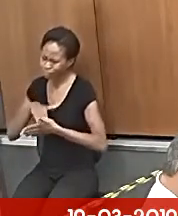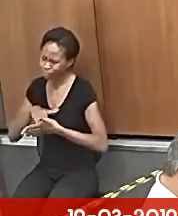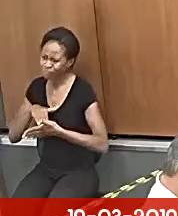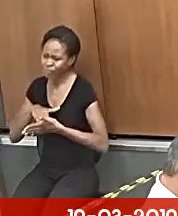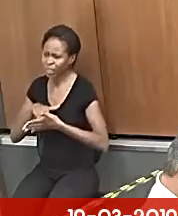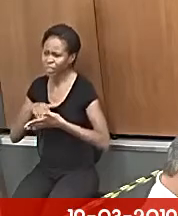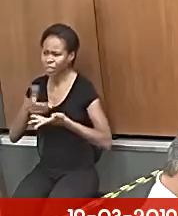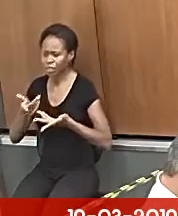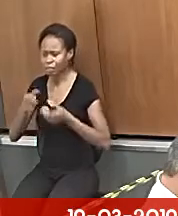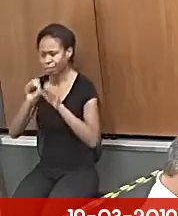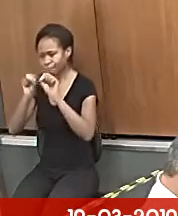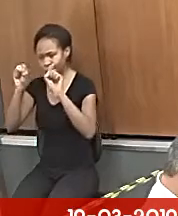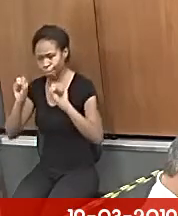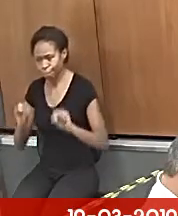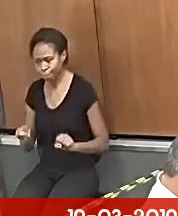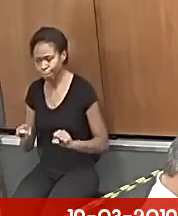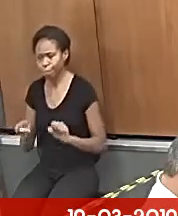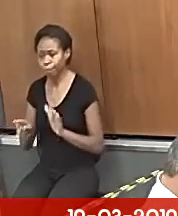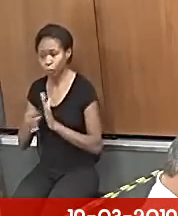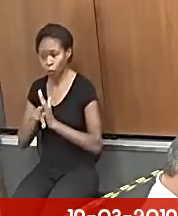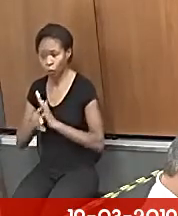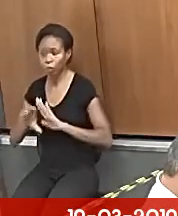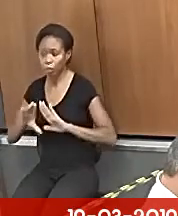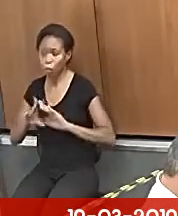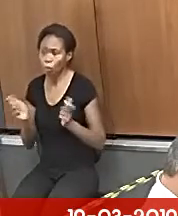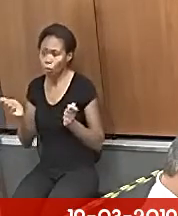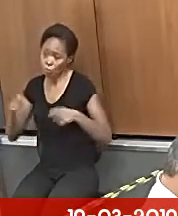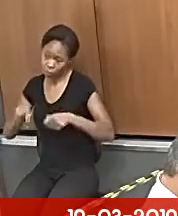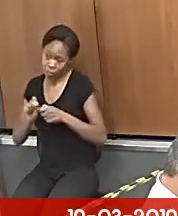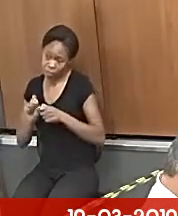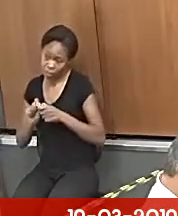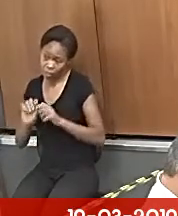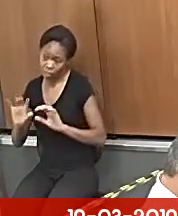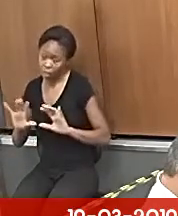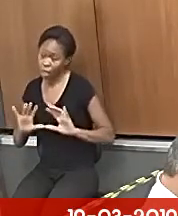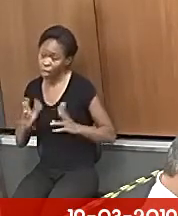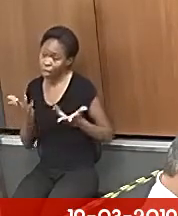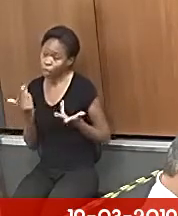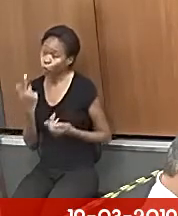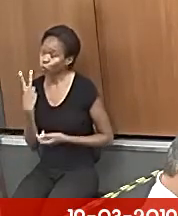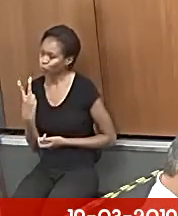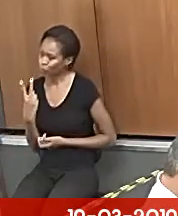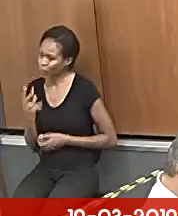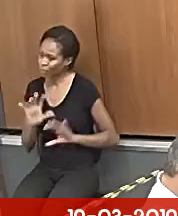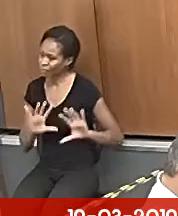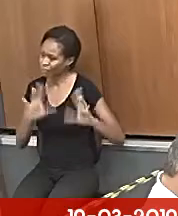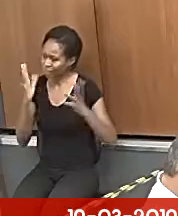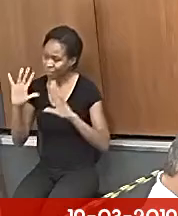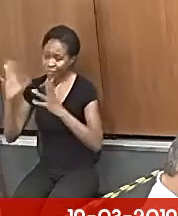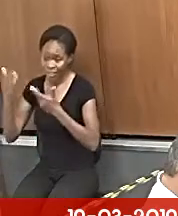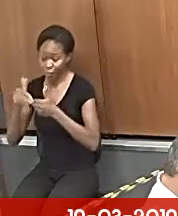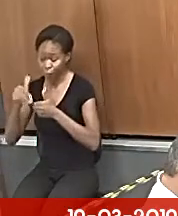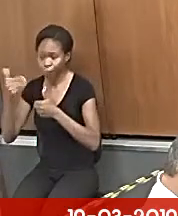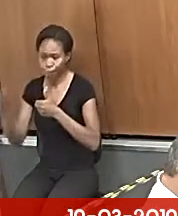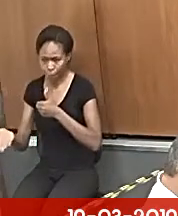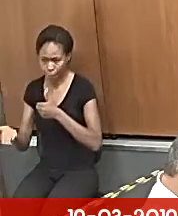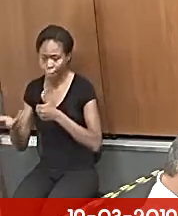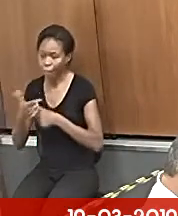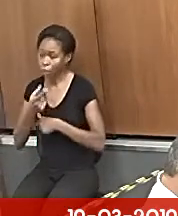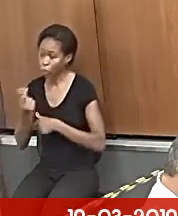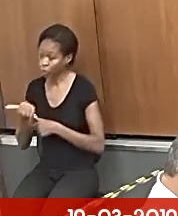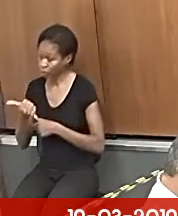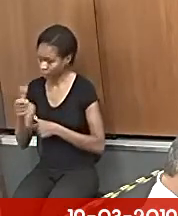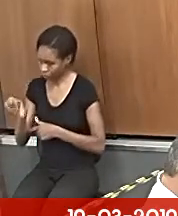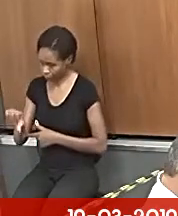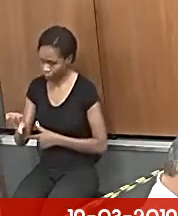comissão tem a possibilidade que fazer dois eventos externos enquanto comissão nesse ano de 2019 então a gente tem que construir